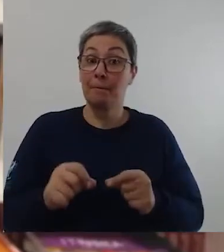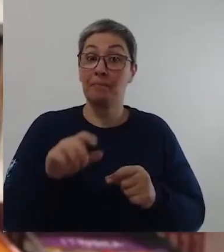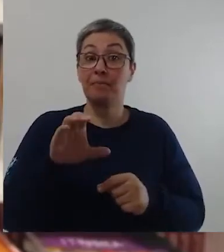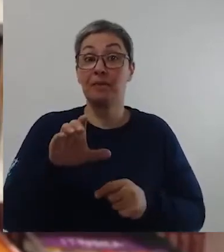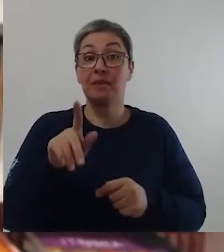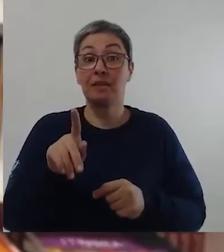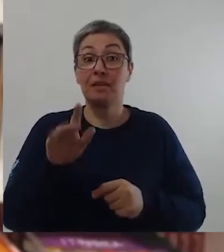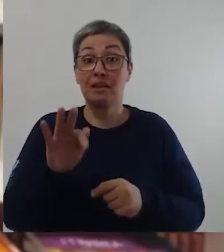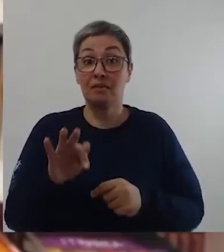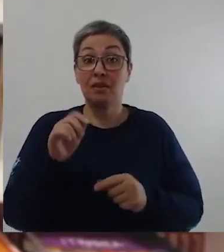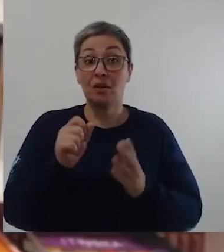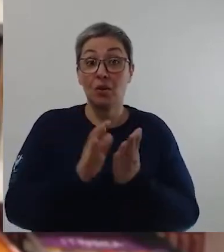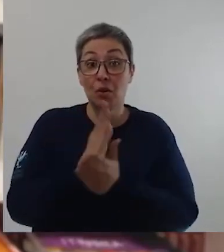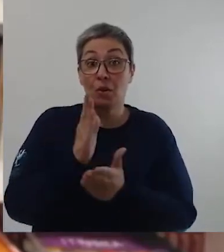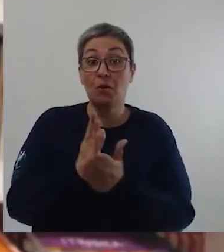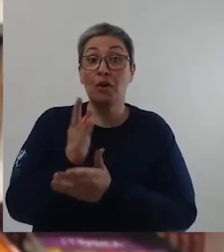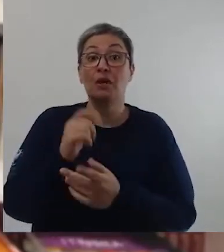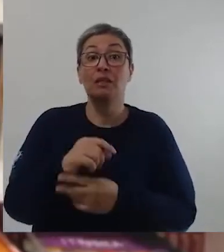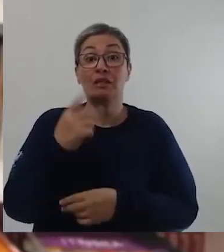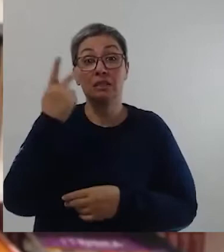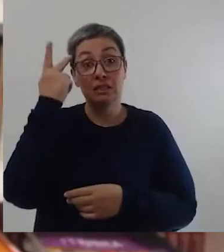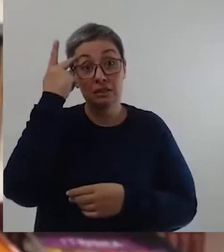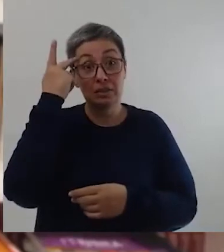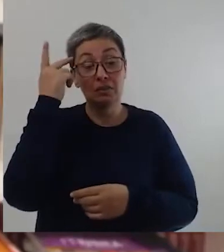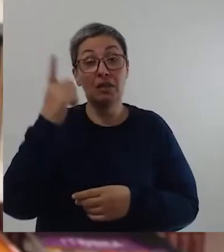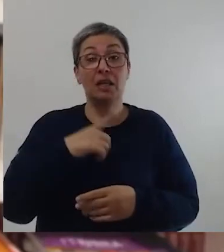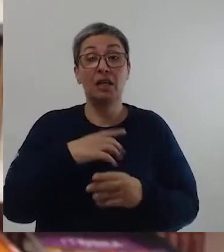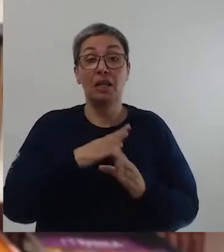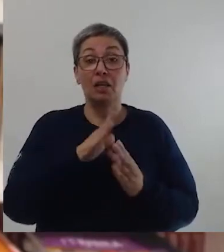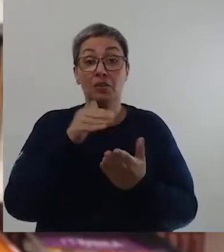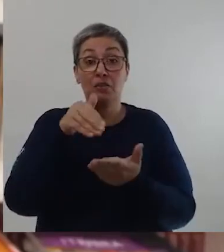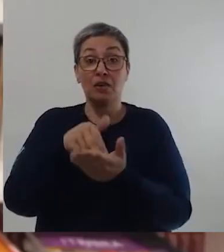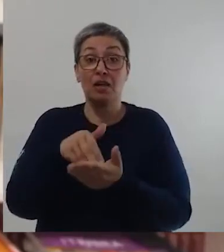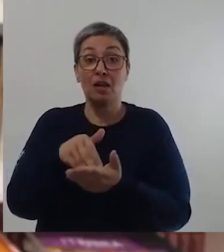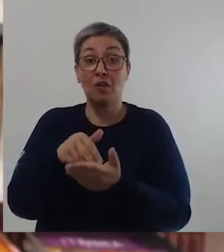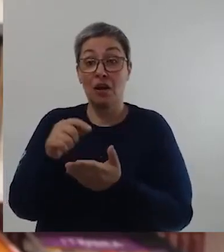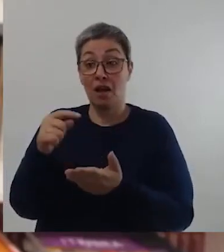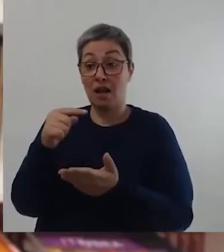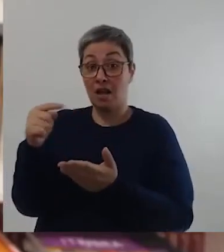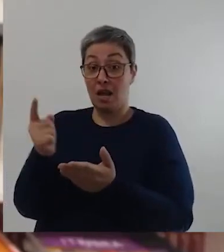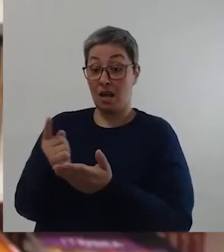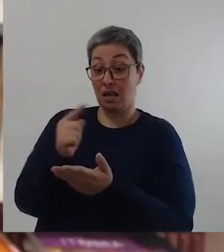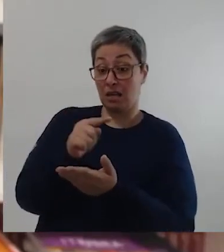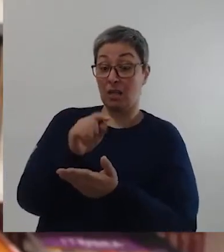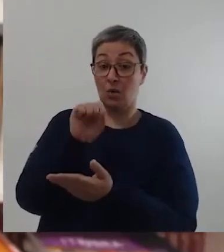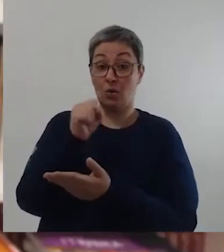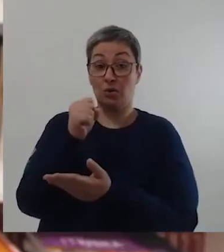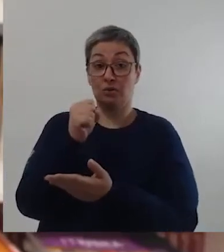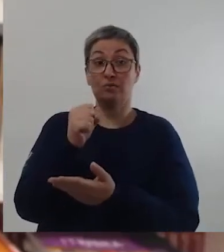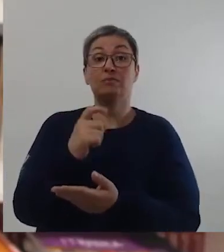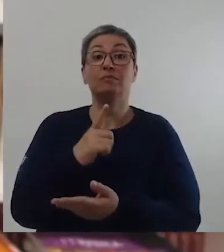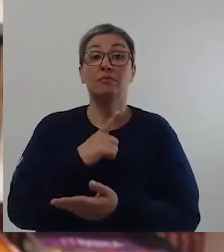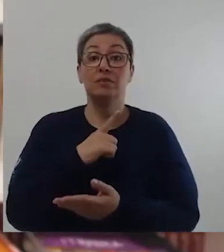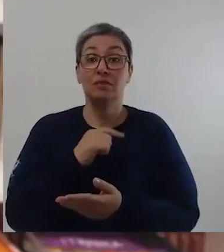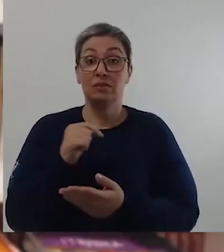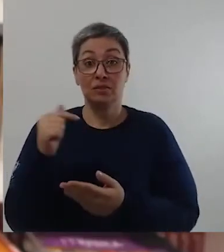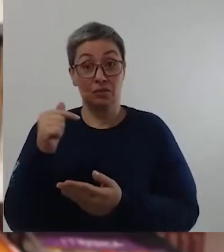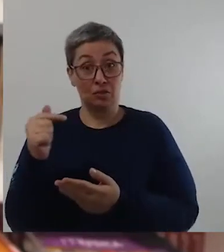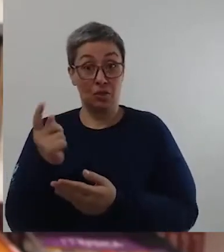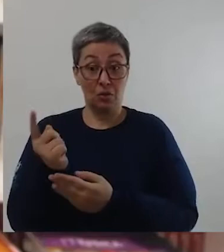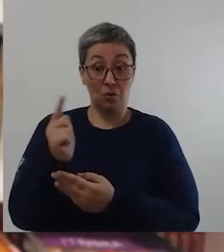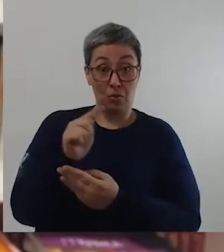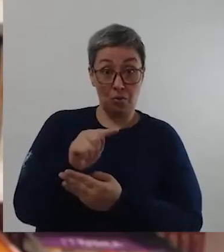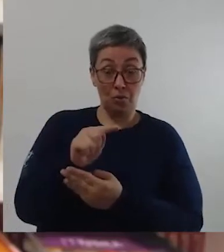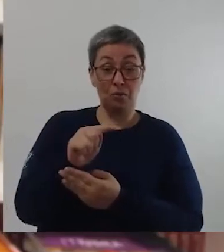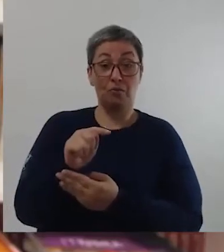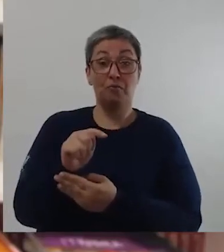todos os CPF emitidos em São Paulo terminam com o número 8 e